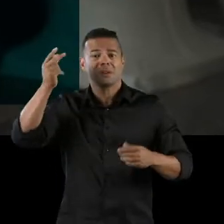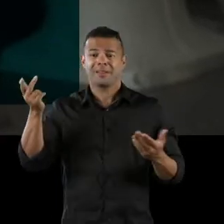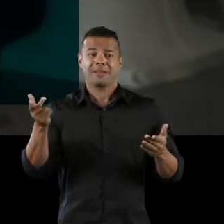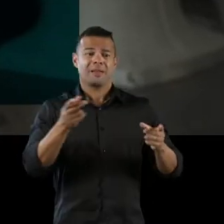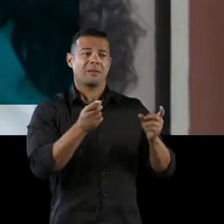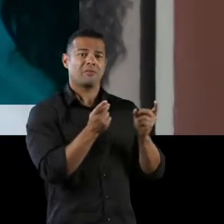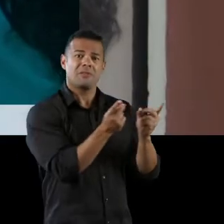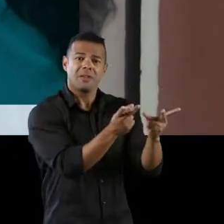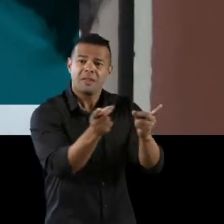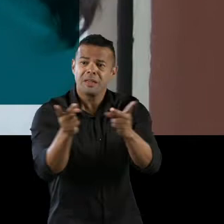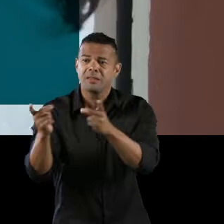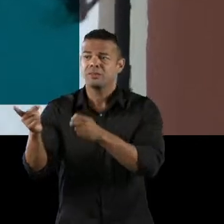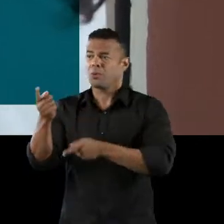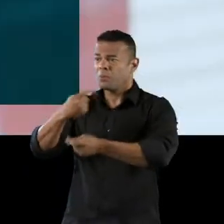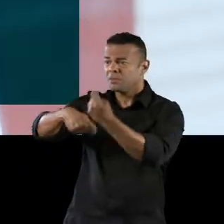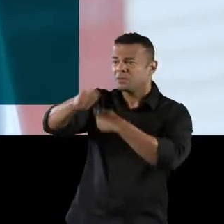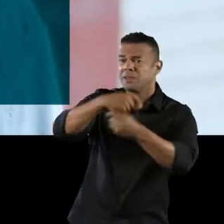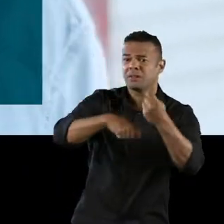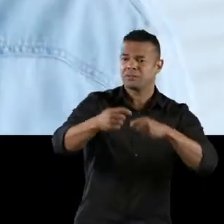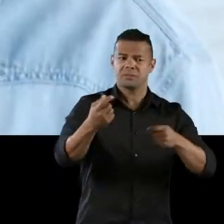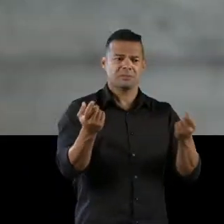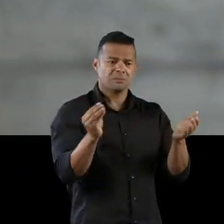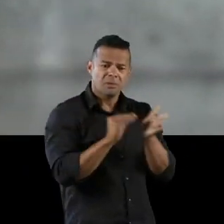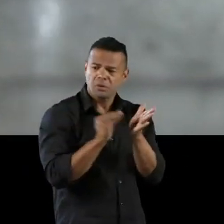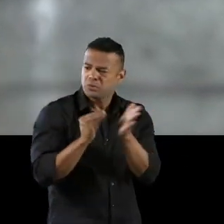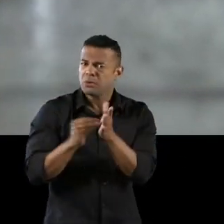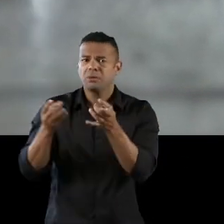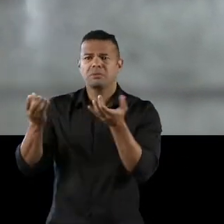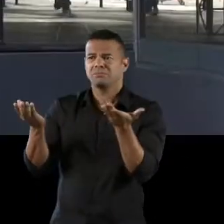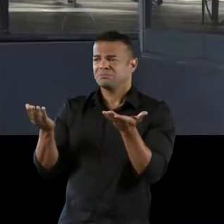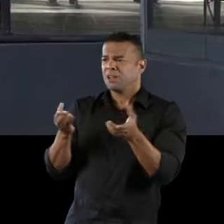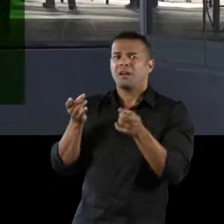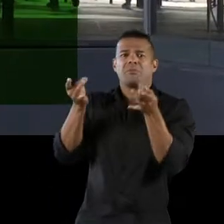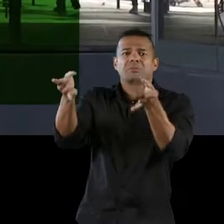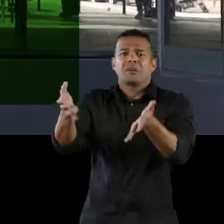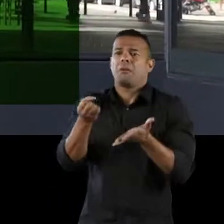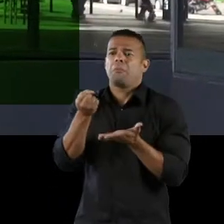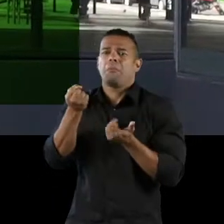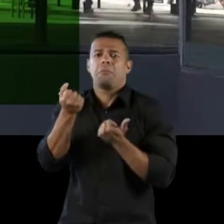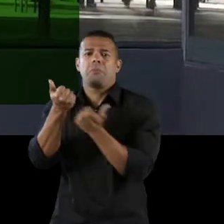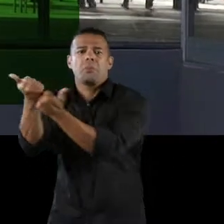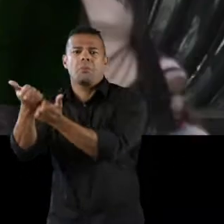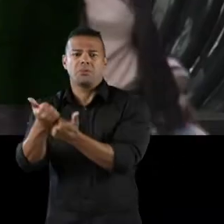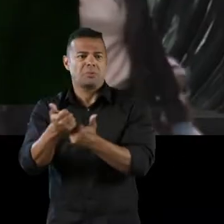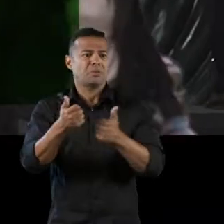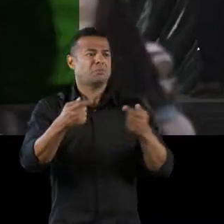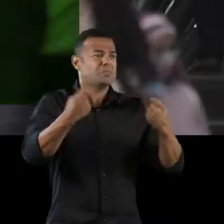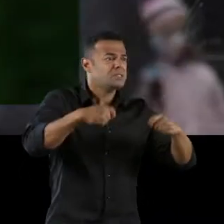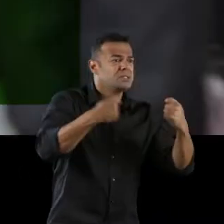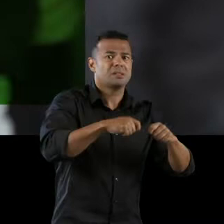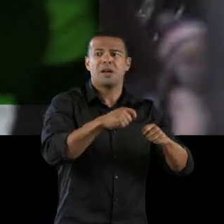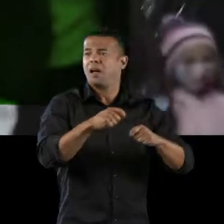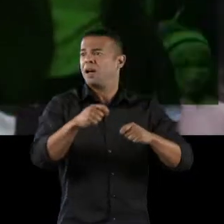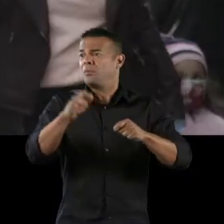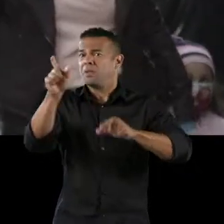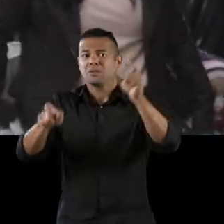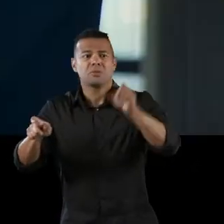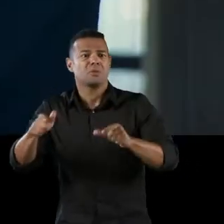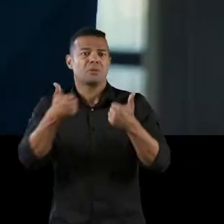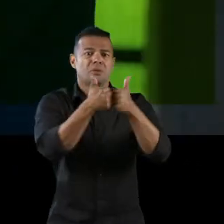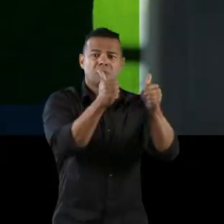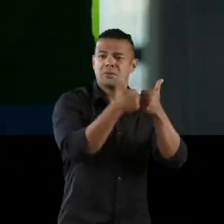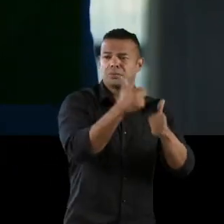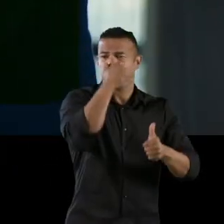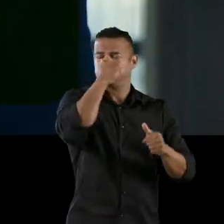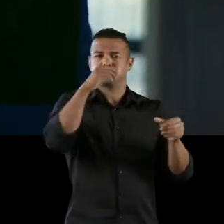pequeno comerciante que foi abandonado sabe do que o Fernando está falando. Quem precisou de ônibus e sofreu com a superlotação. Quem